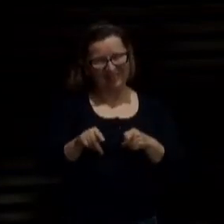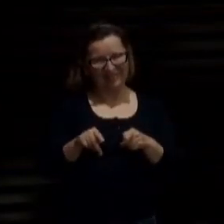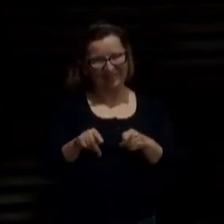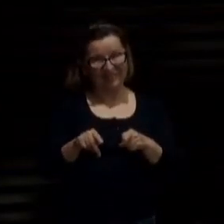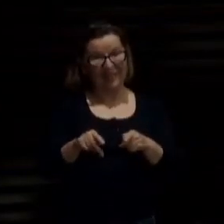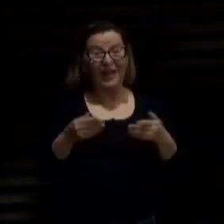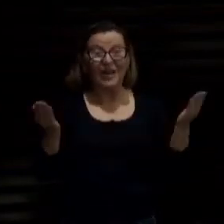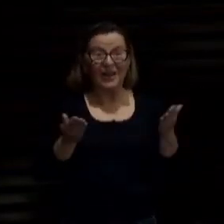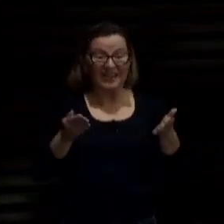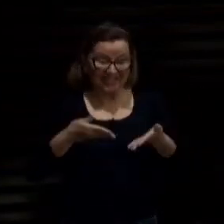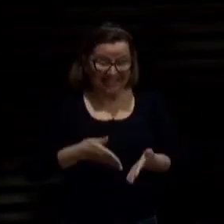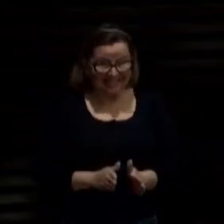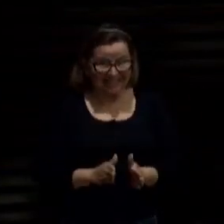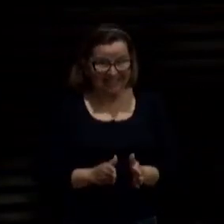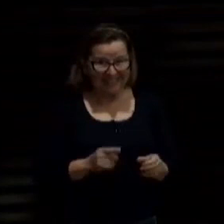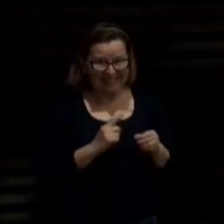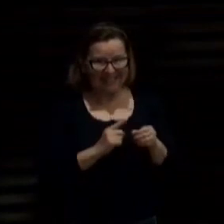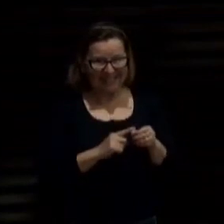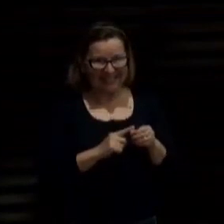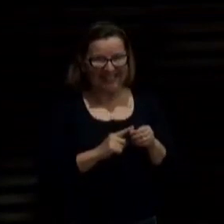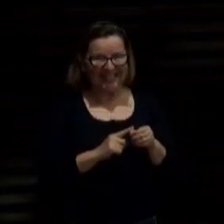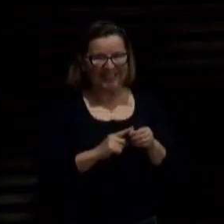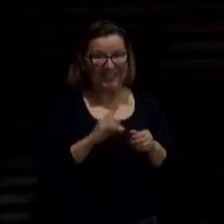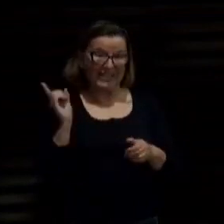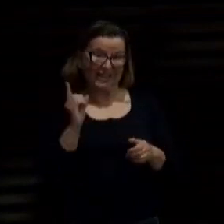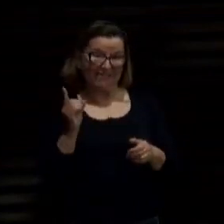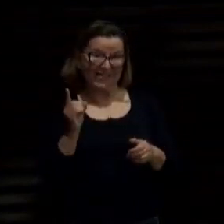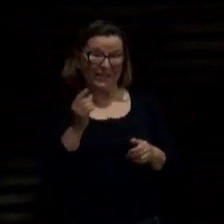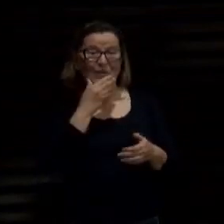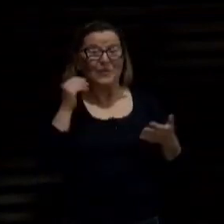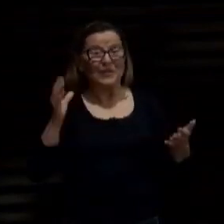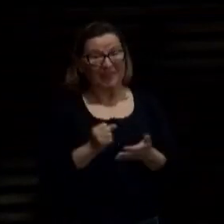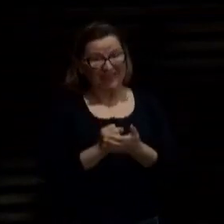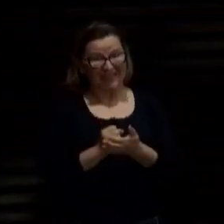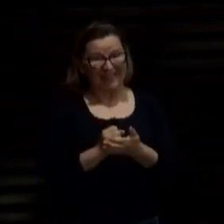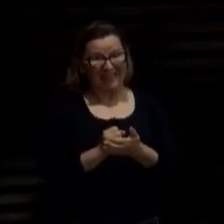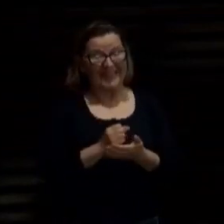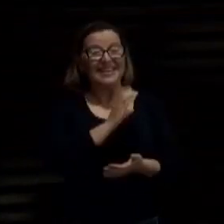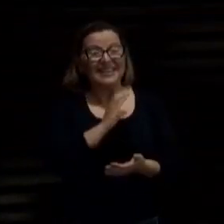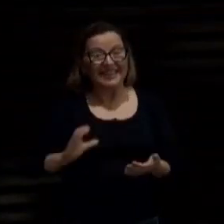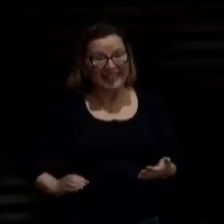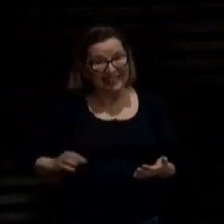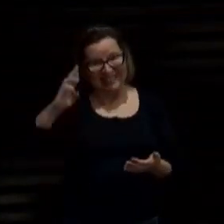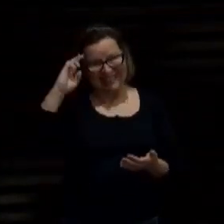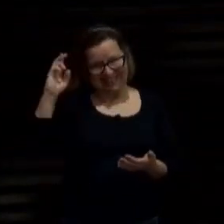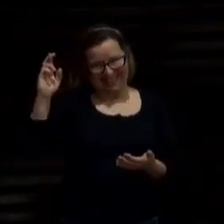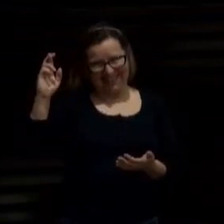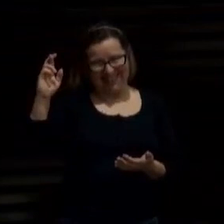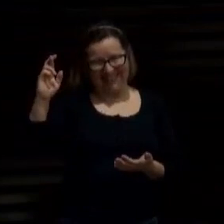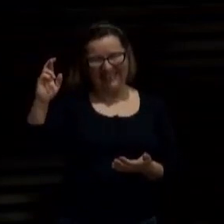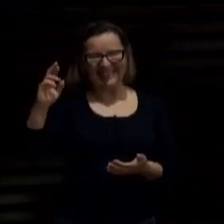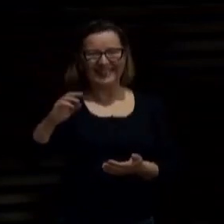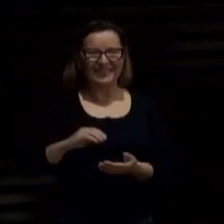É que hoje vos nasceu na cidade de Davi o Salvador, que é Cristo, o Senhor.